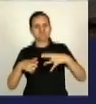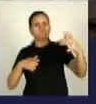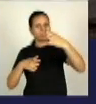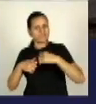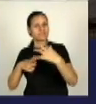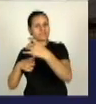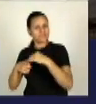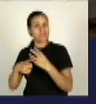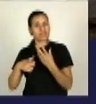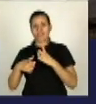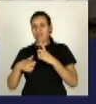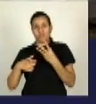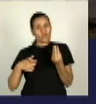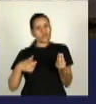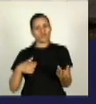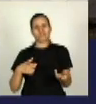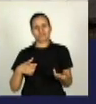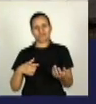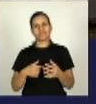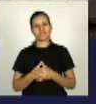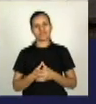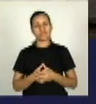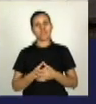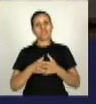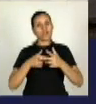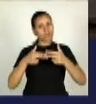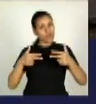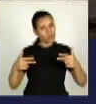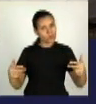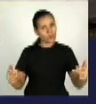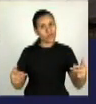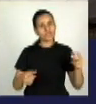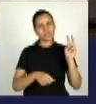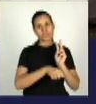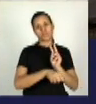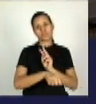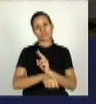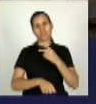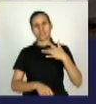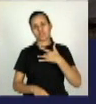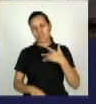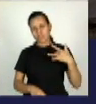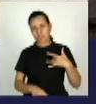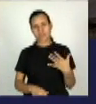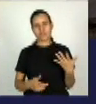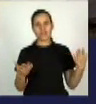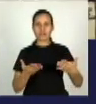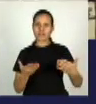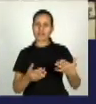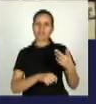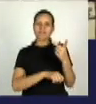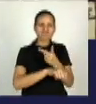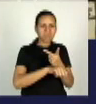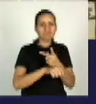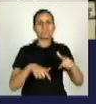bem maior até do que ela necessitaria, né? Então esse é outro ponto também que a vigilância sanitária